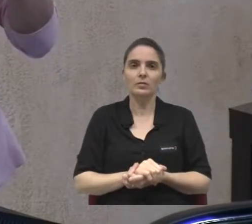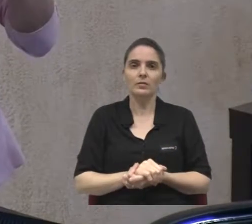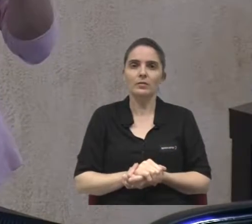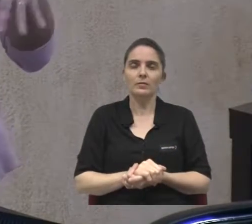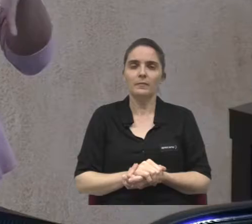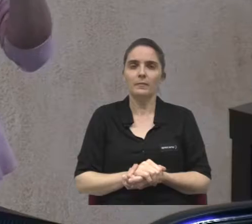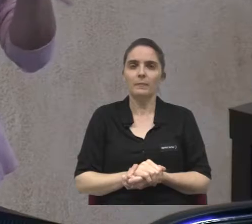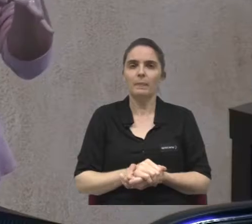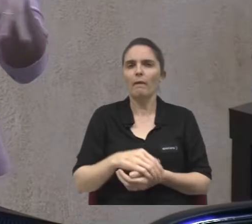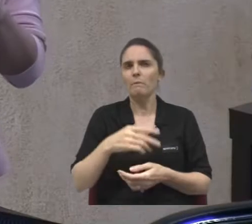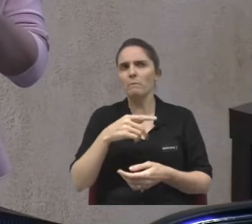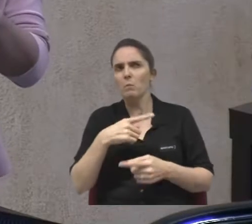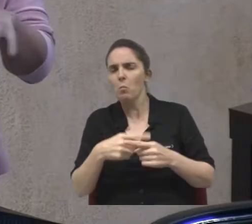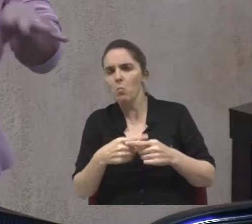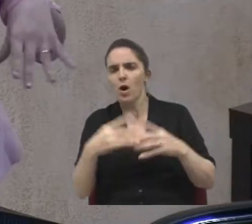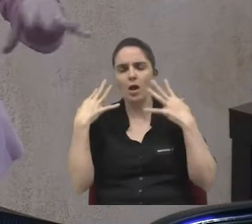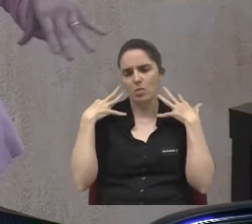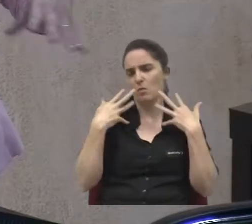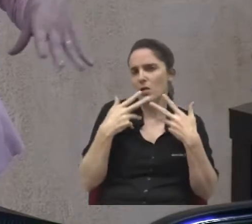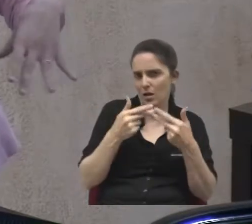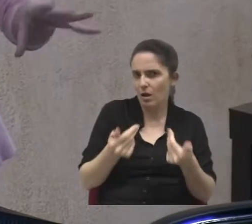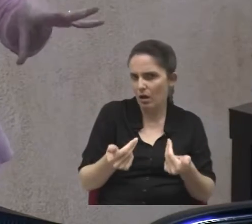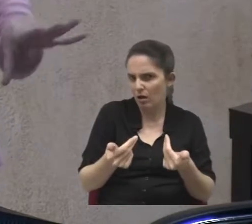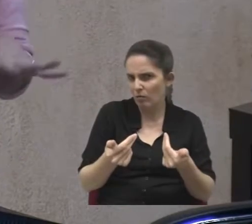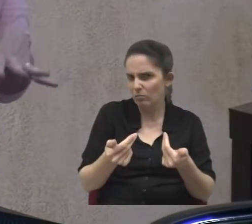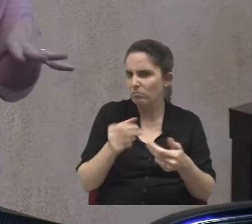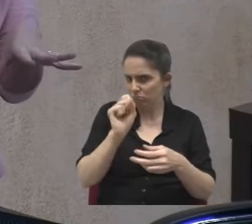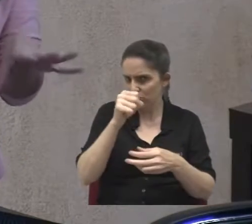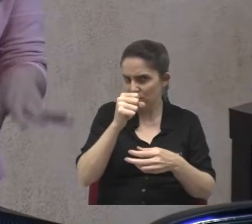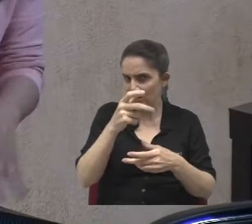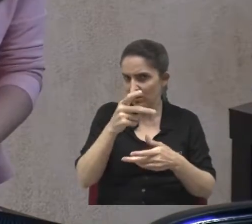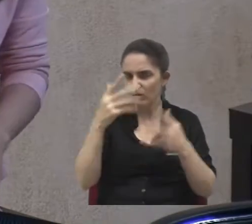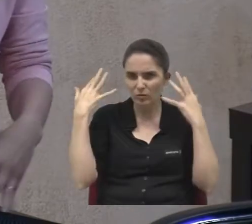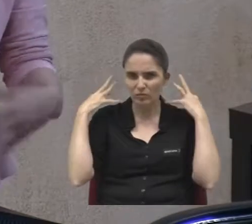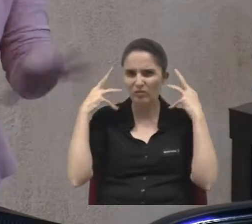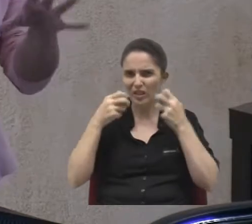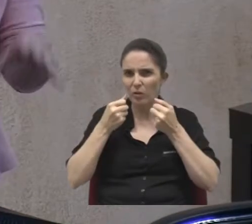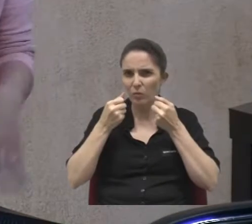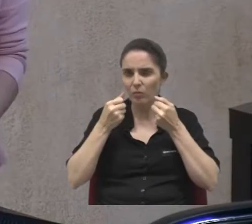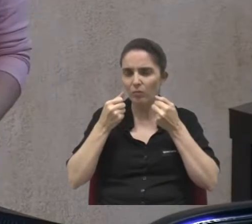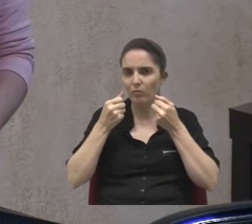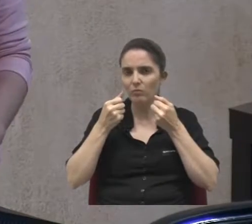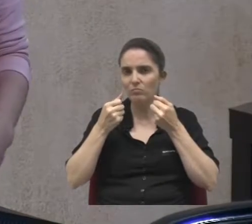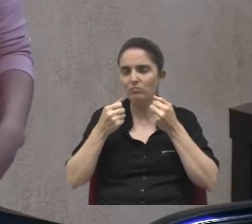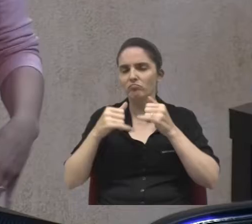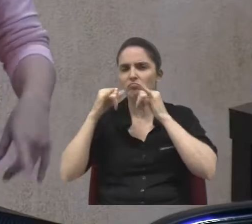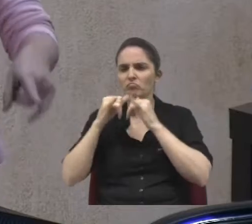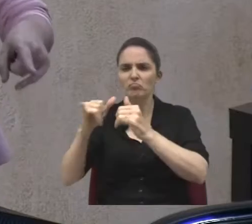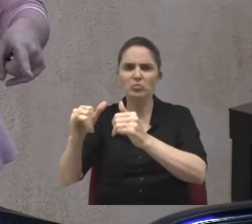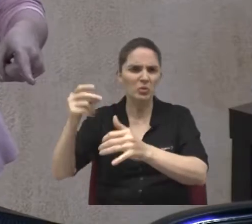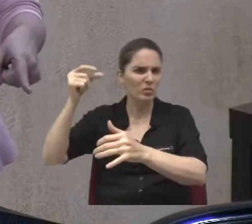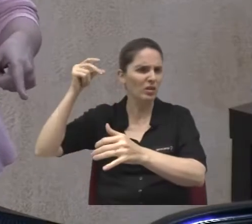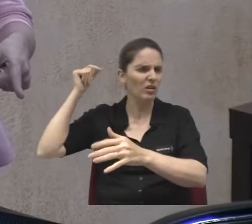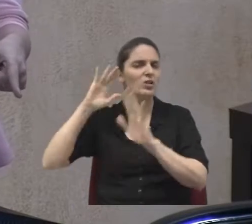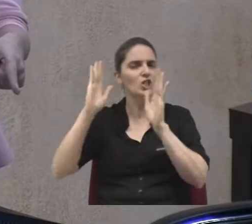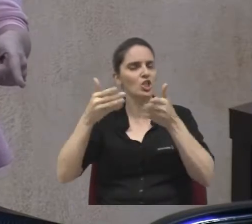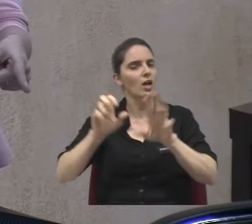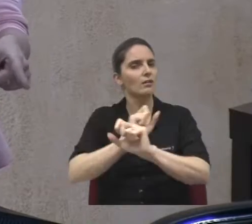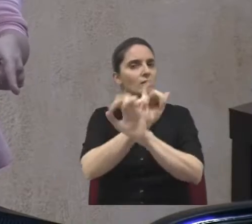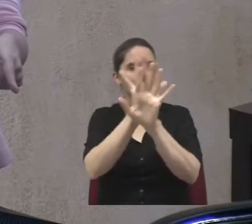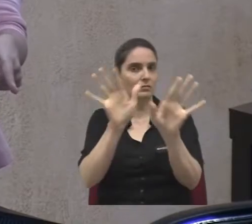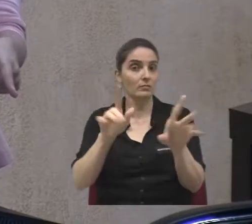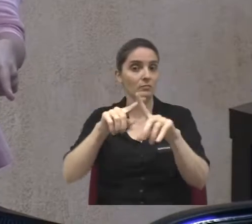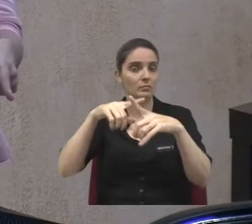leão, pela questão de algumas... Não foi? Mas pela alguma questão de denúncias que tinham sido realizadas à época, isso já foi esclarecido. Mas, assim como